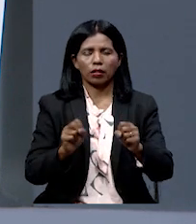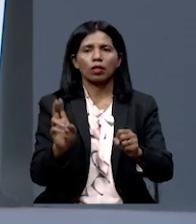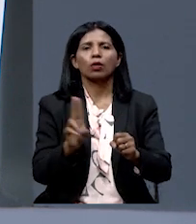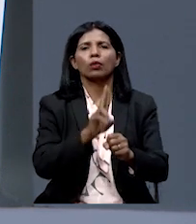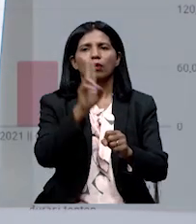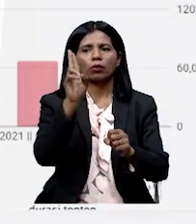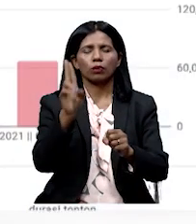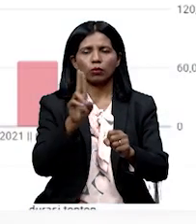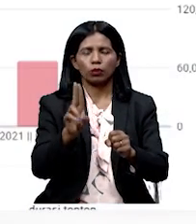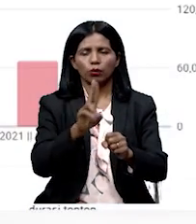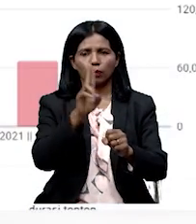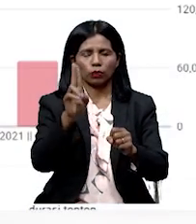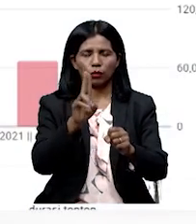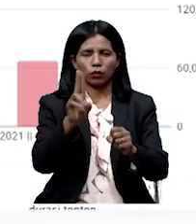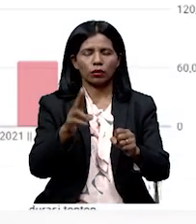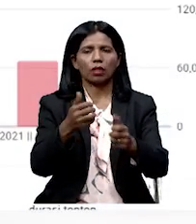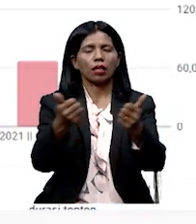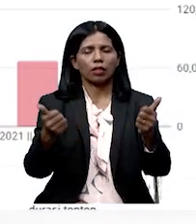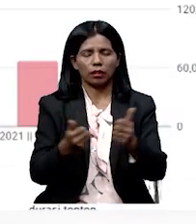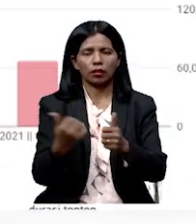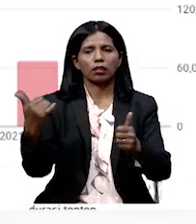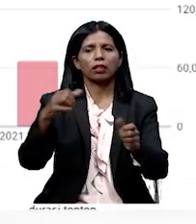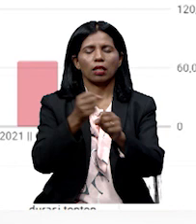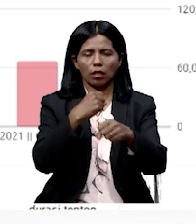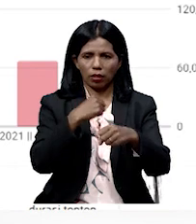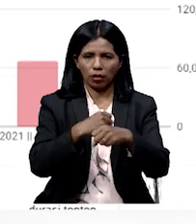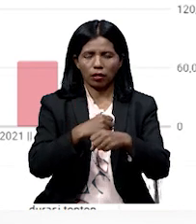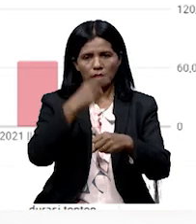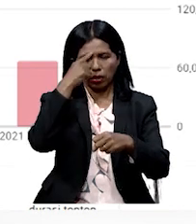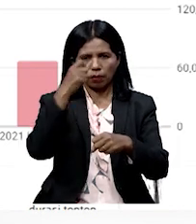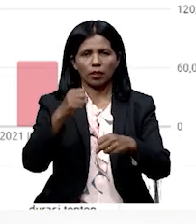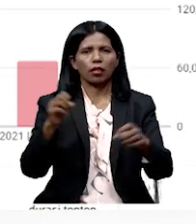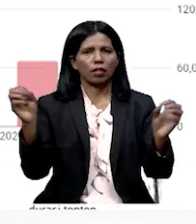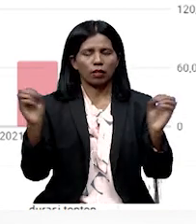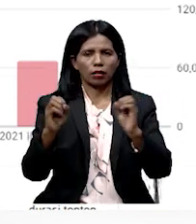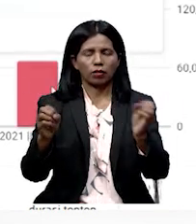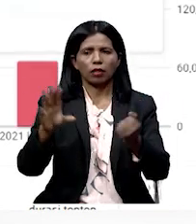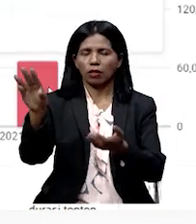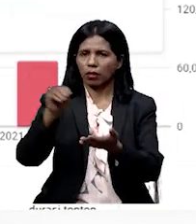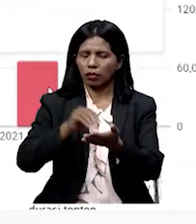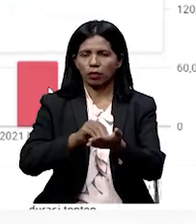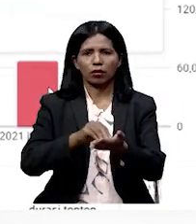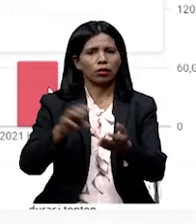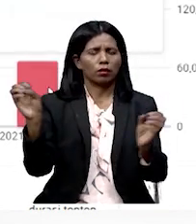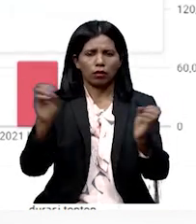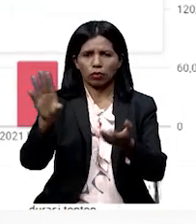utiliza conteúdo Sira neve agência Sira ne produz também nela os download nela